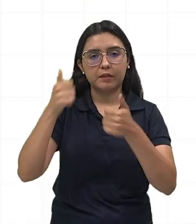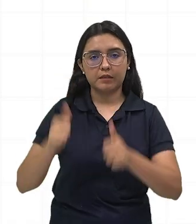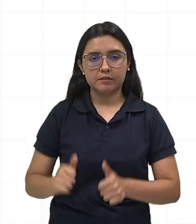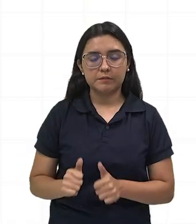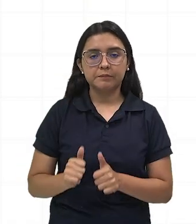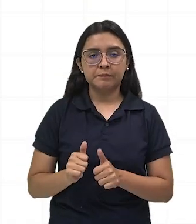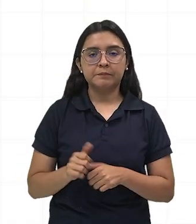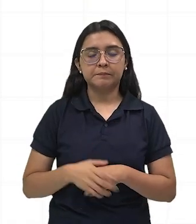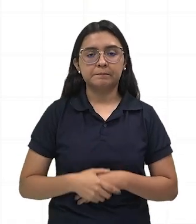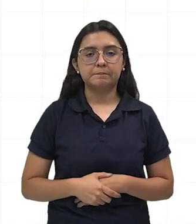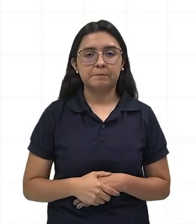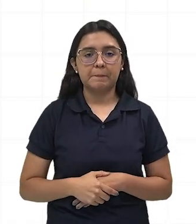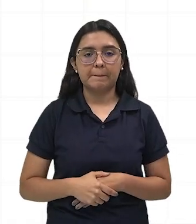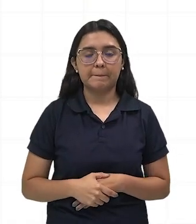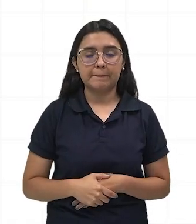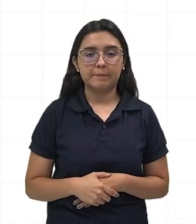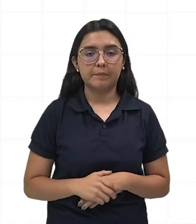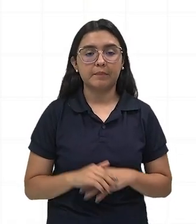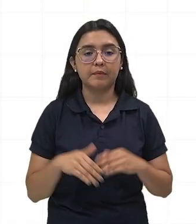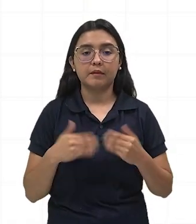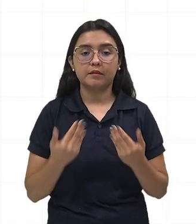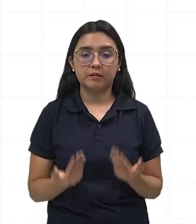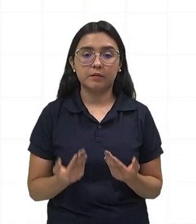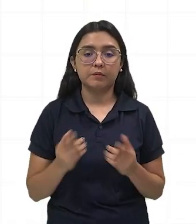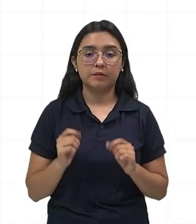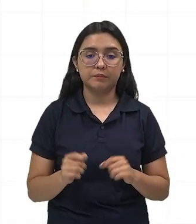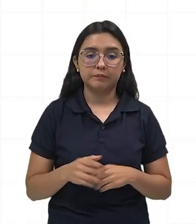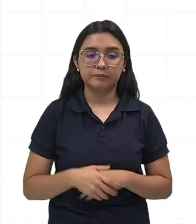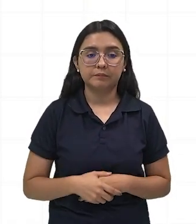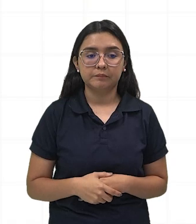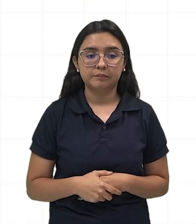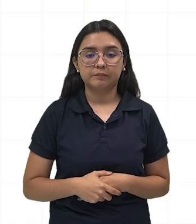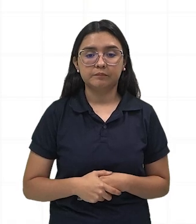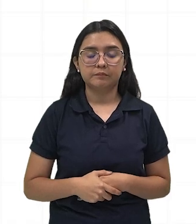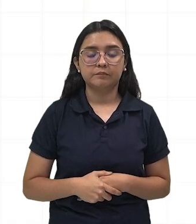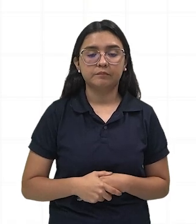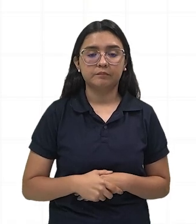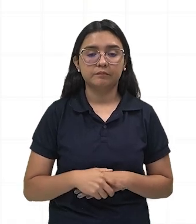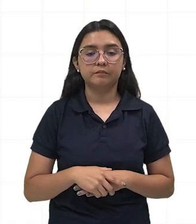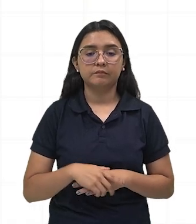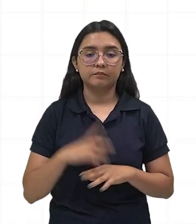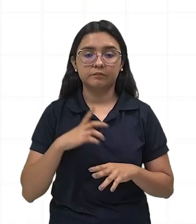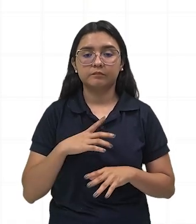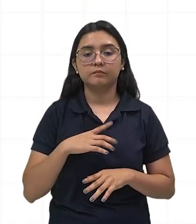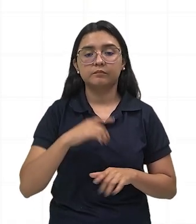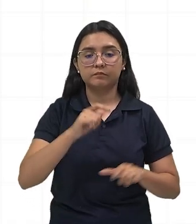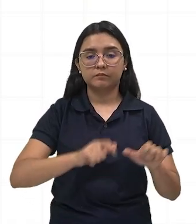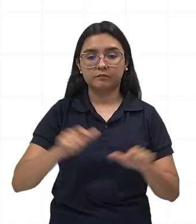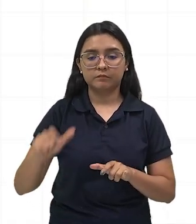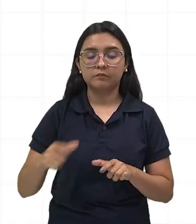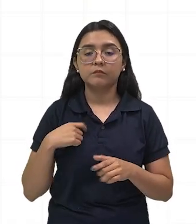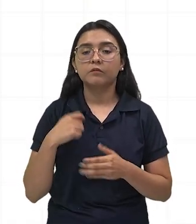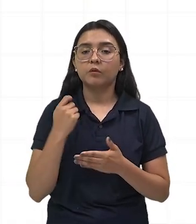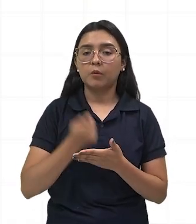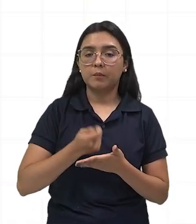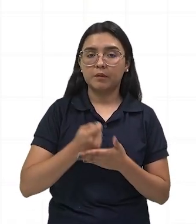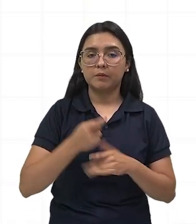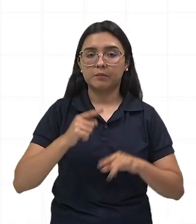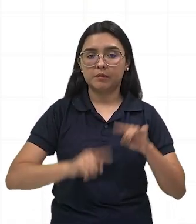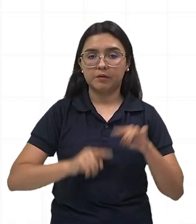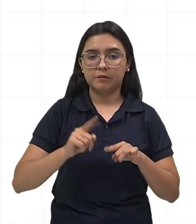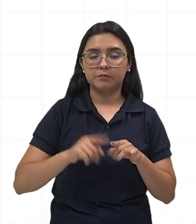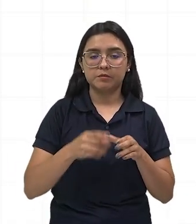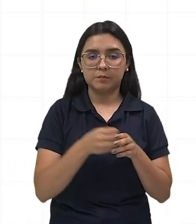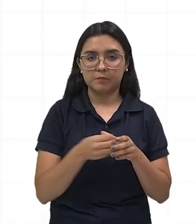respostas dessa pesquisa. Então, aplicando as conclusões da amostra à população total de consumidores que compraram o produto.